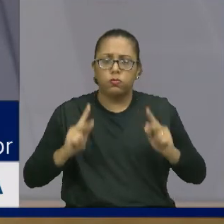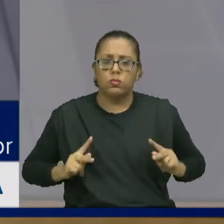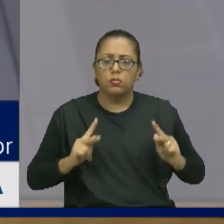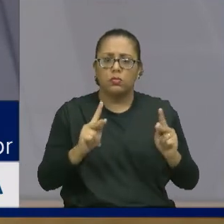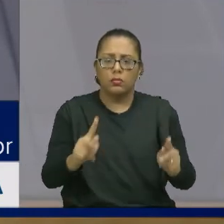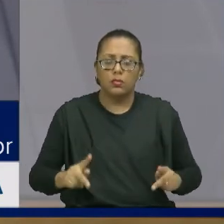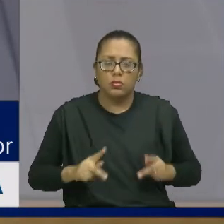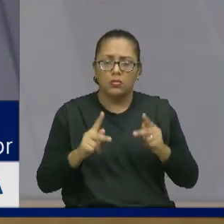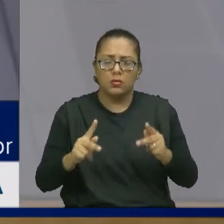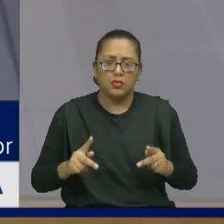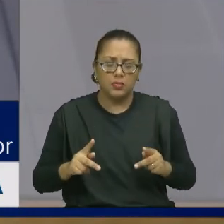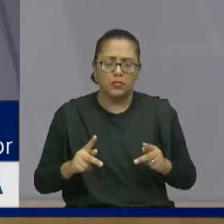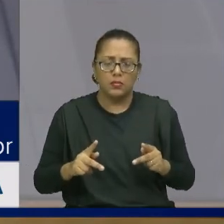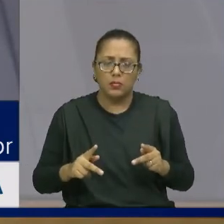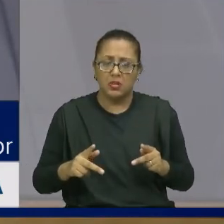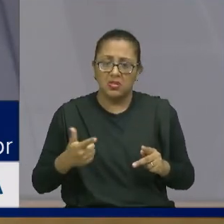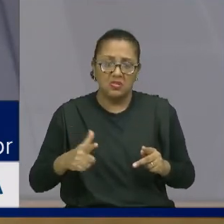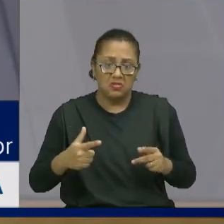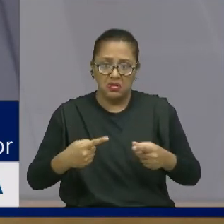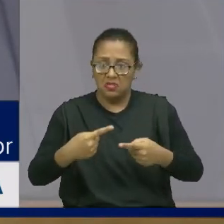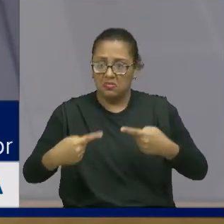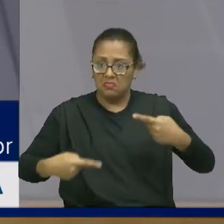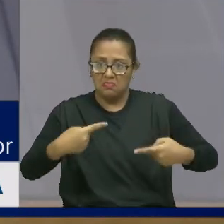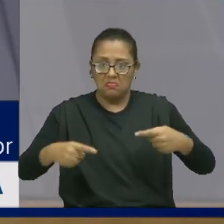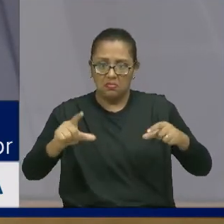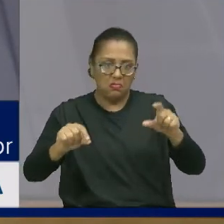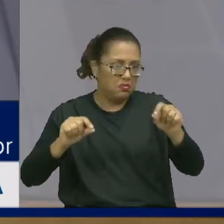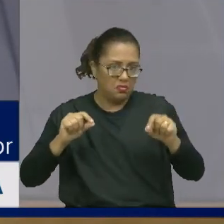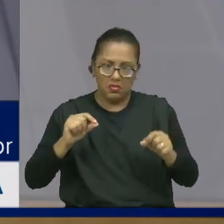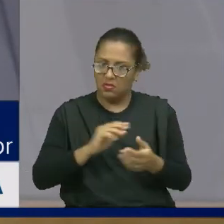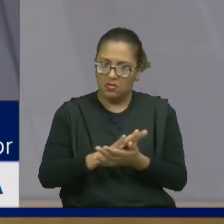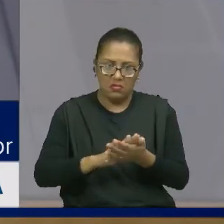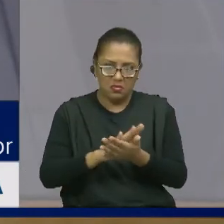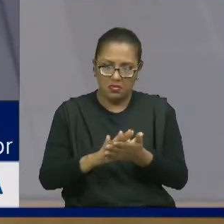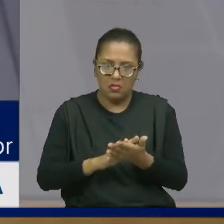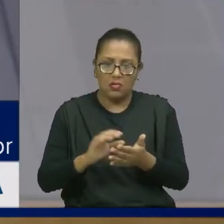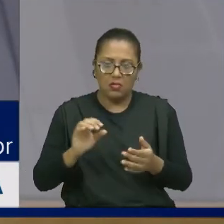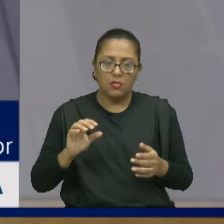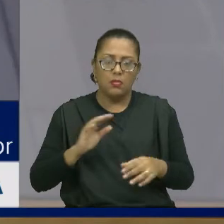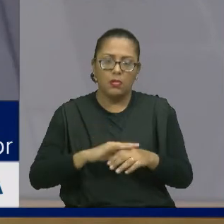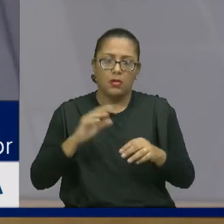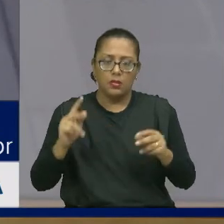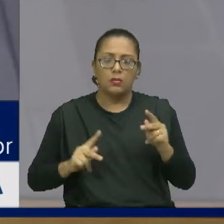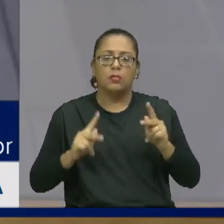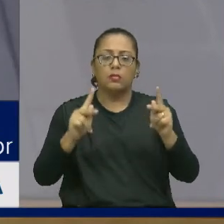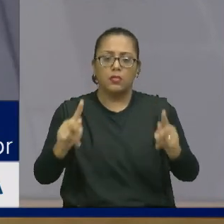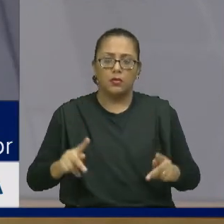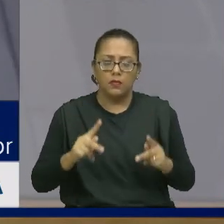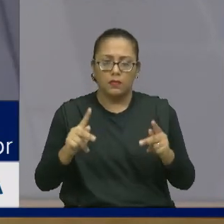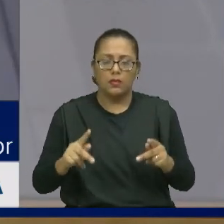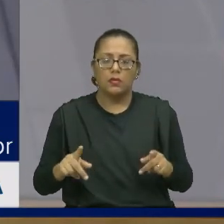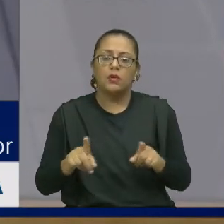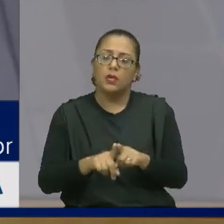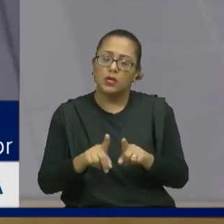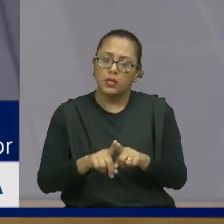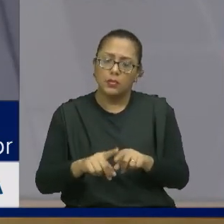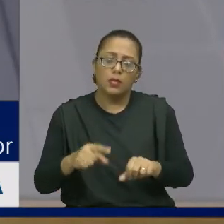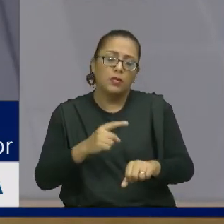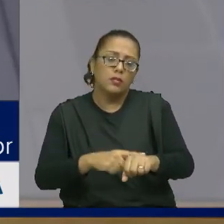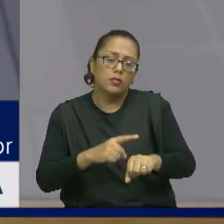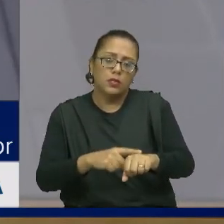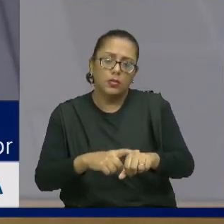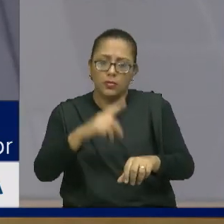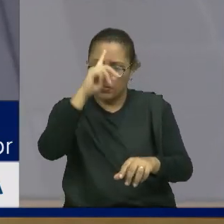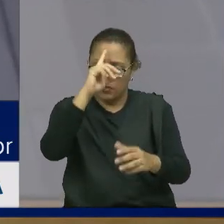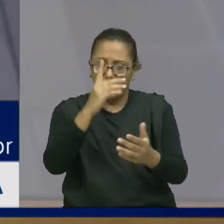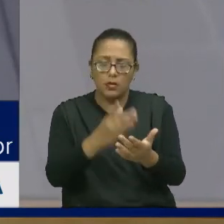políticas ou com conflitos de interesse. 3º, menor prazo de decisão,